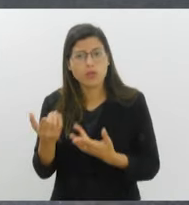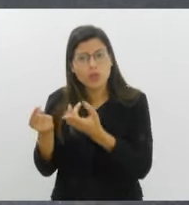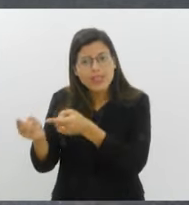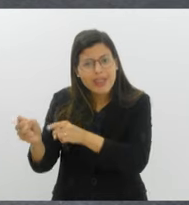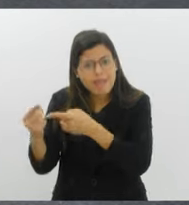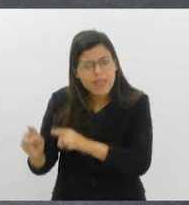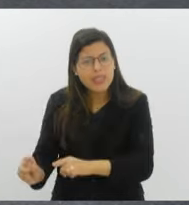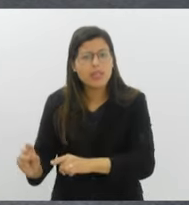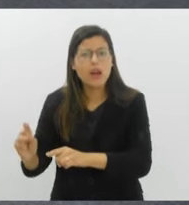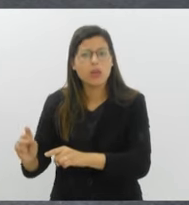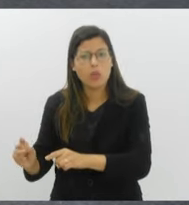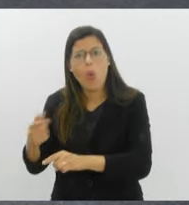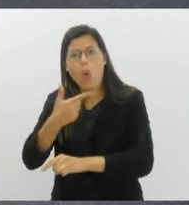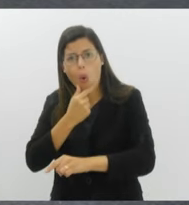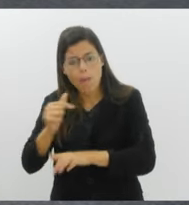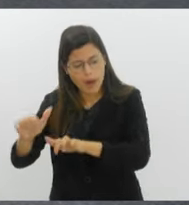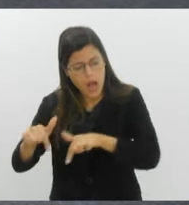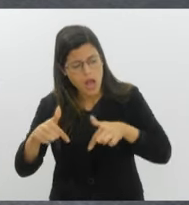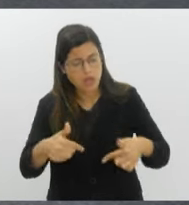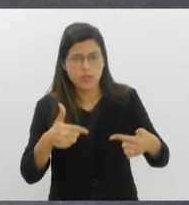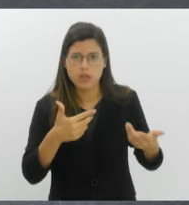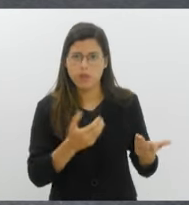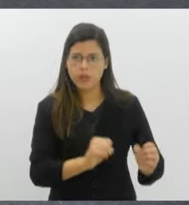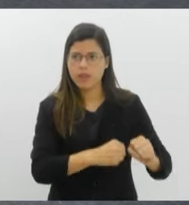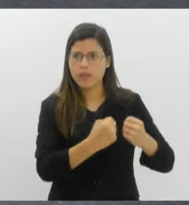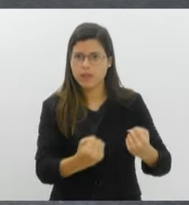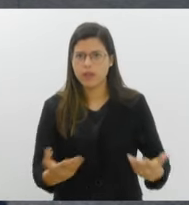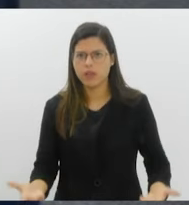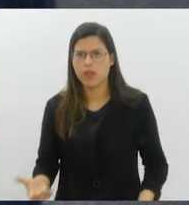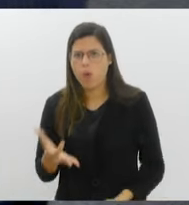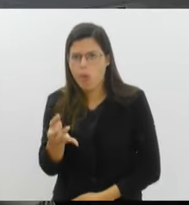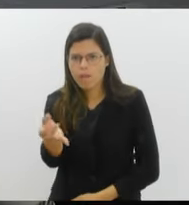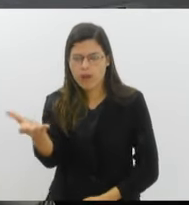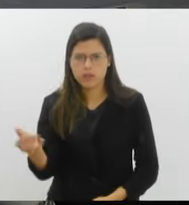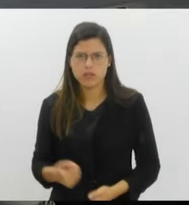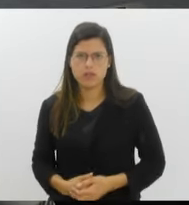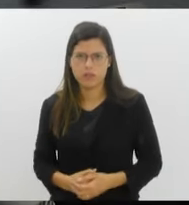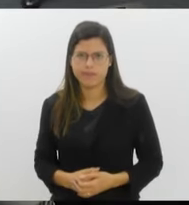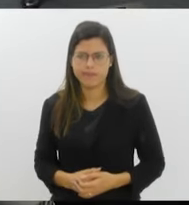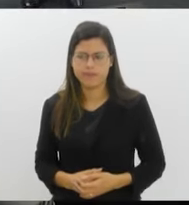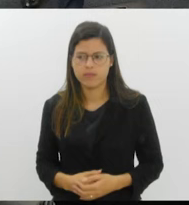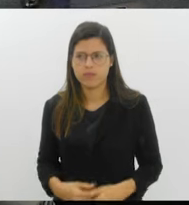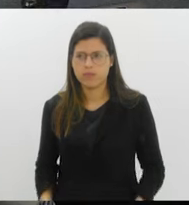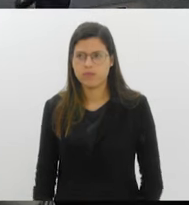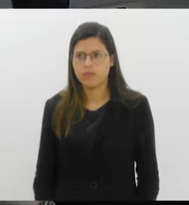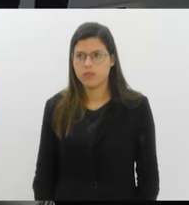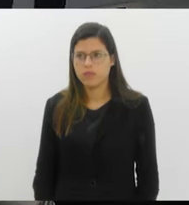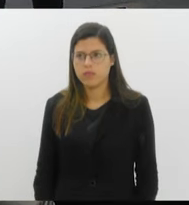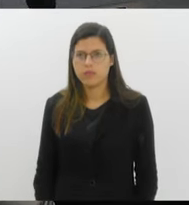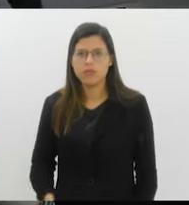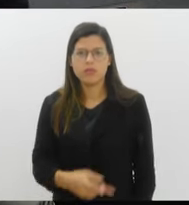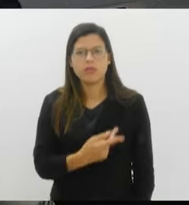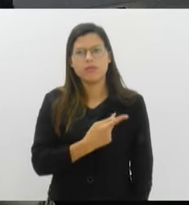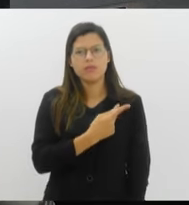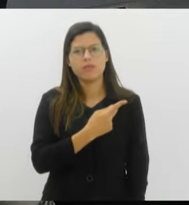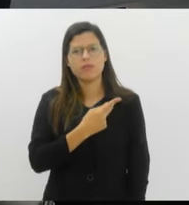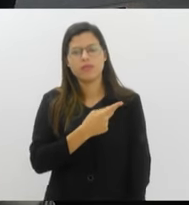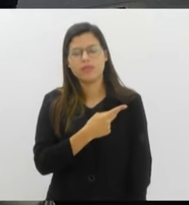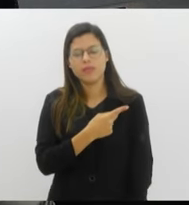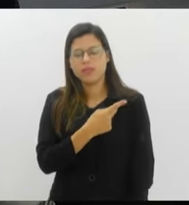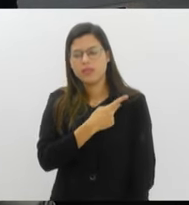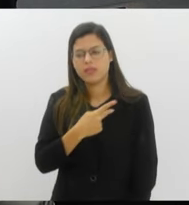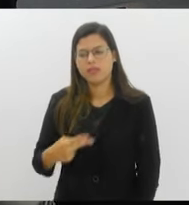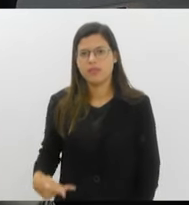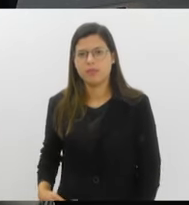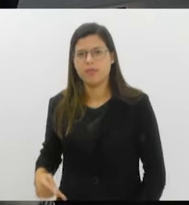homem desse aqui para debater, seu frouxo. Presidente, para concluir,